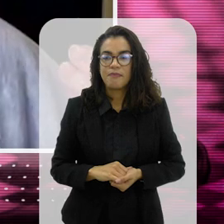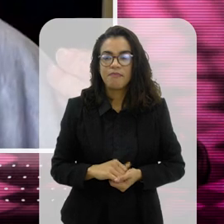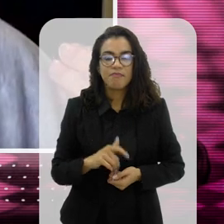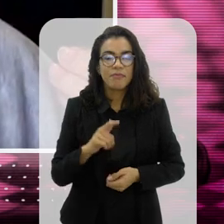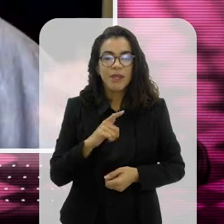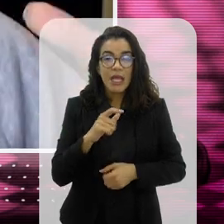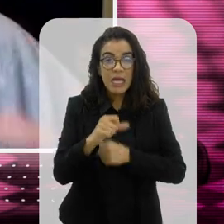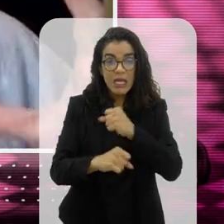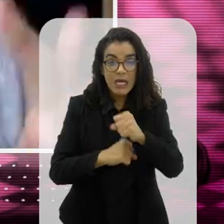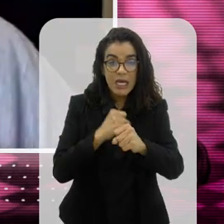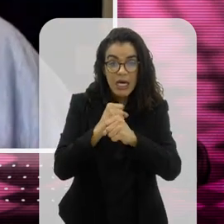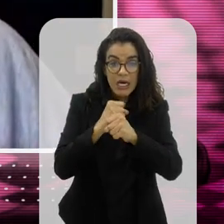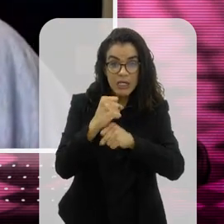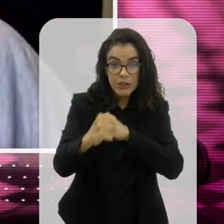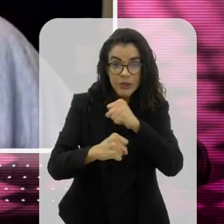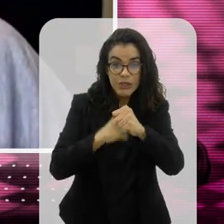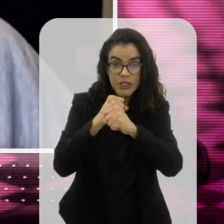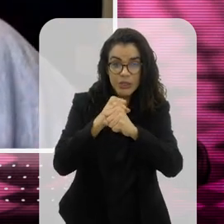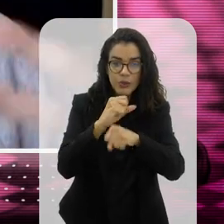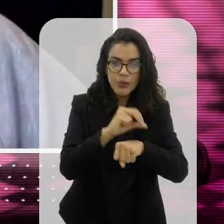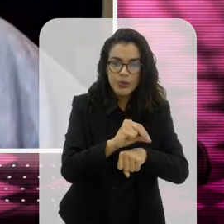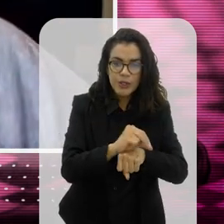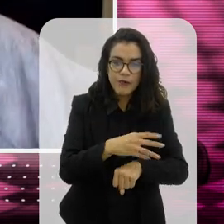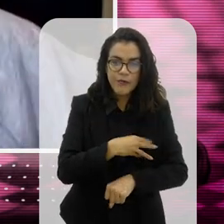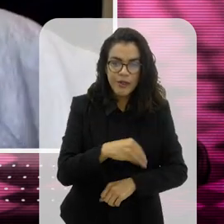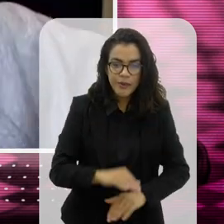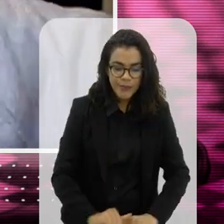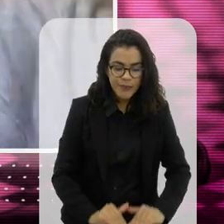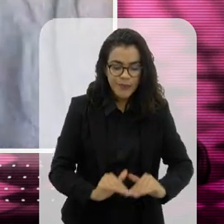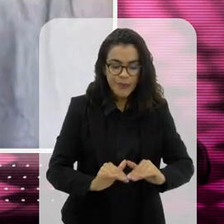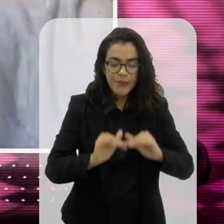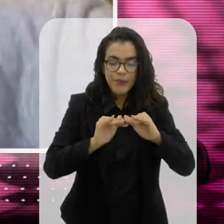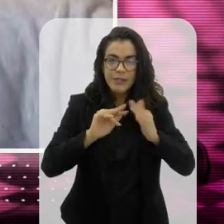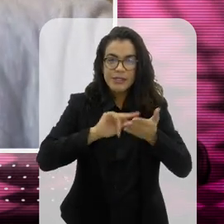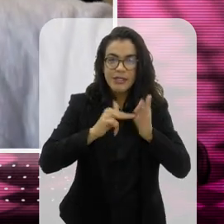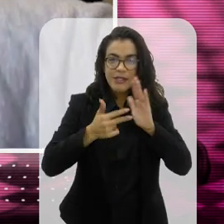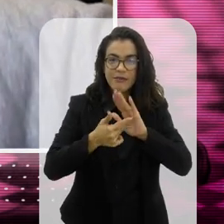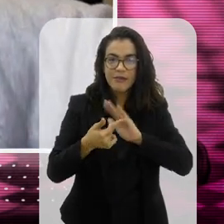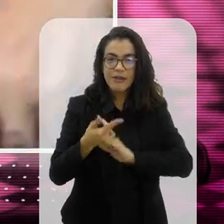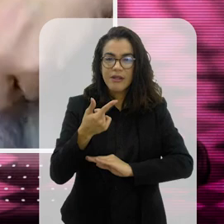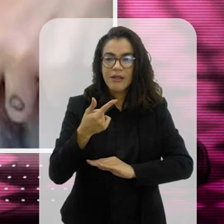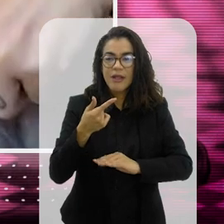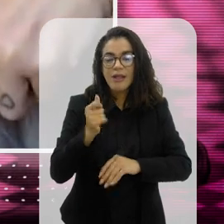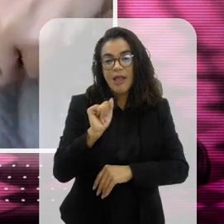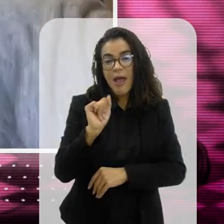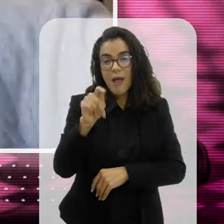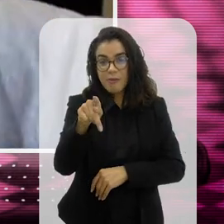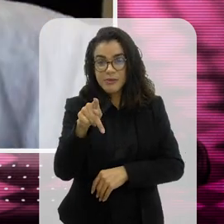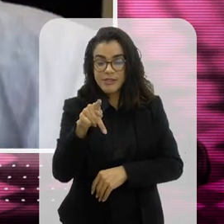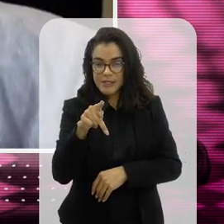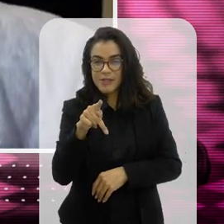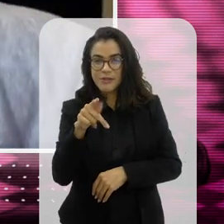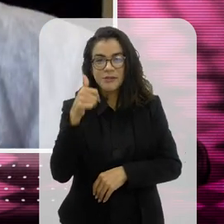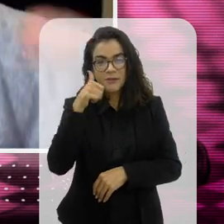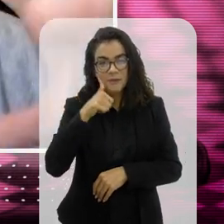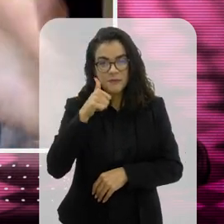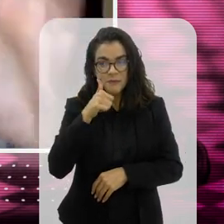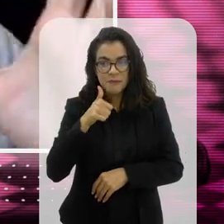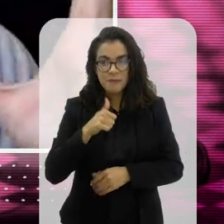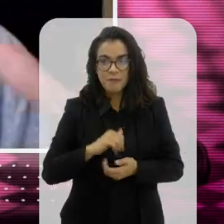passou que cada ano de cuidado da mulher com os filhos contribuiria um ano na